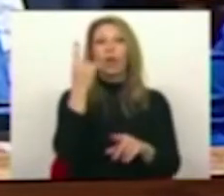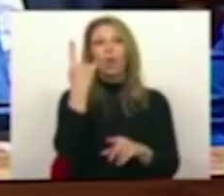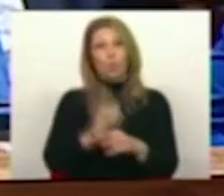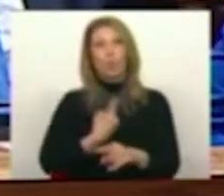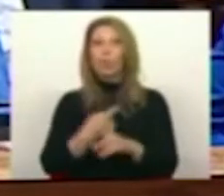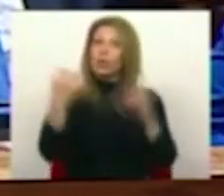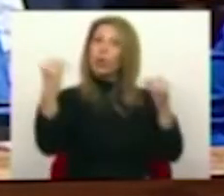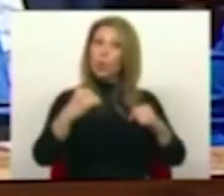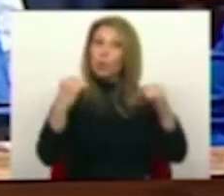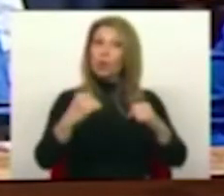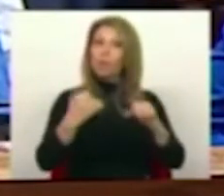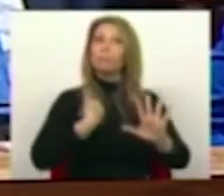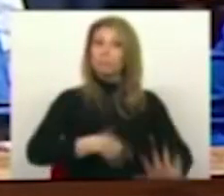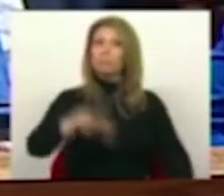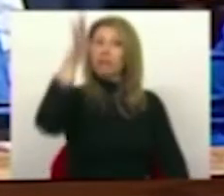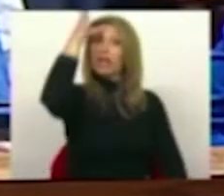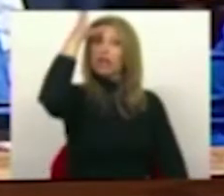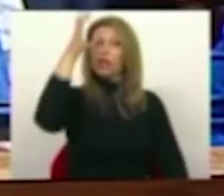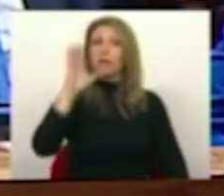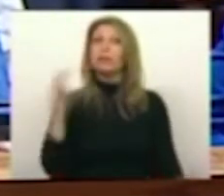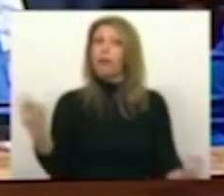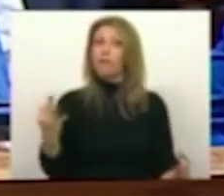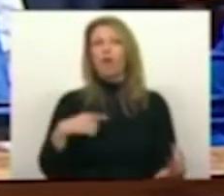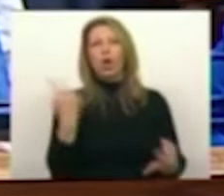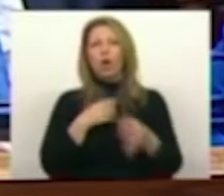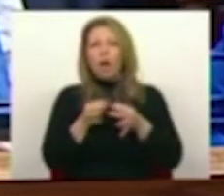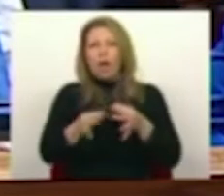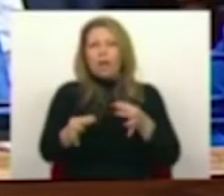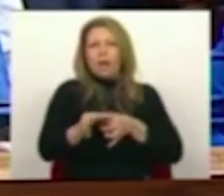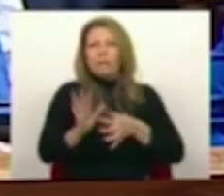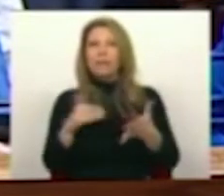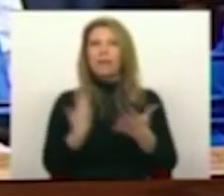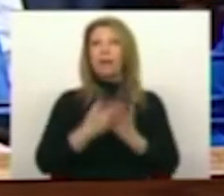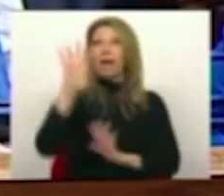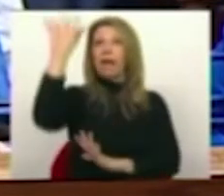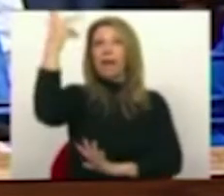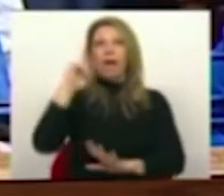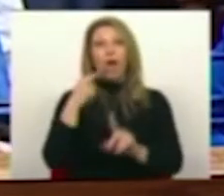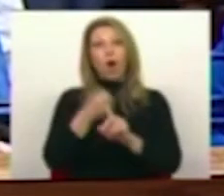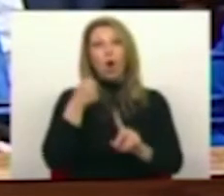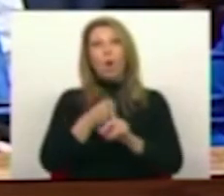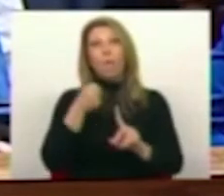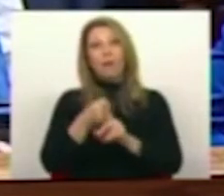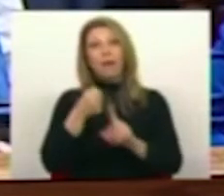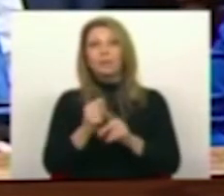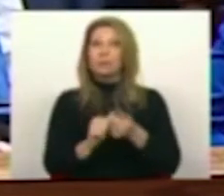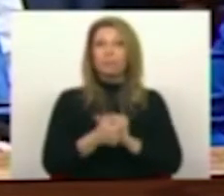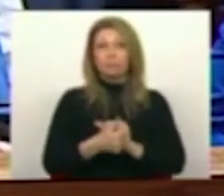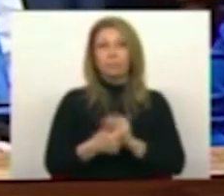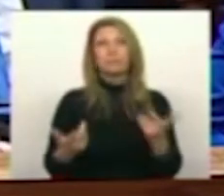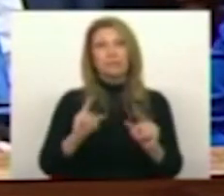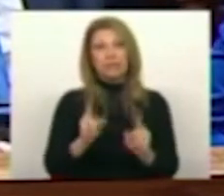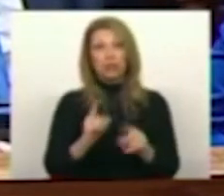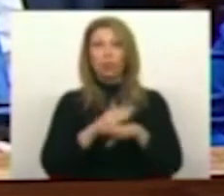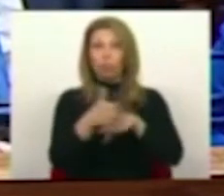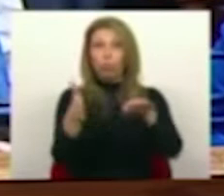inteligência adaptarmos para combater as alterações climáticas. E é isso que também os portos têm de fazer. E